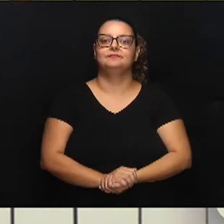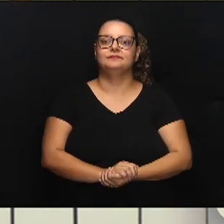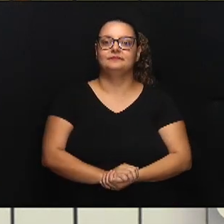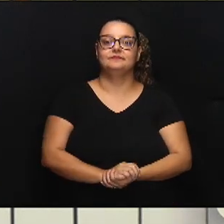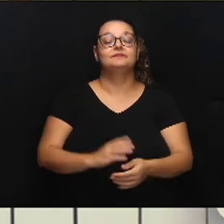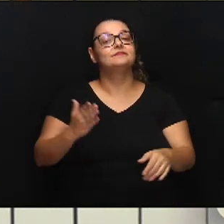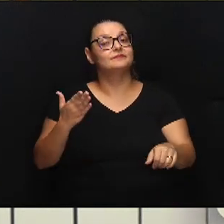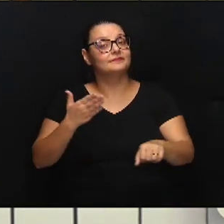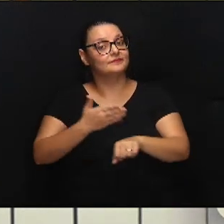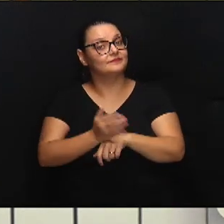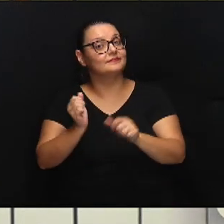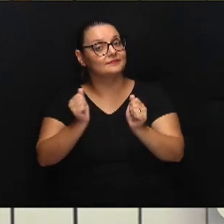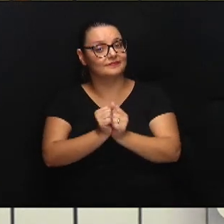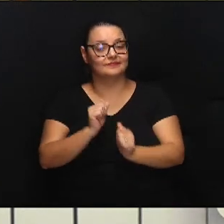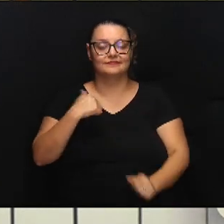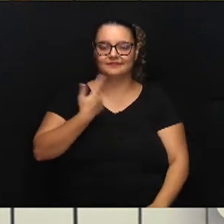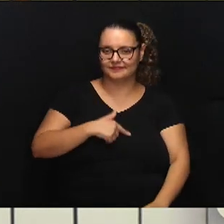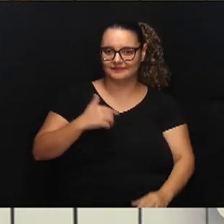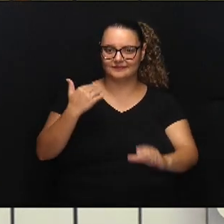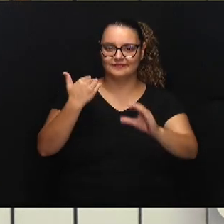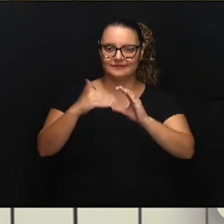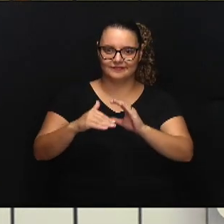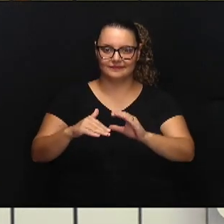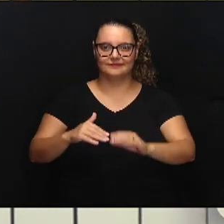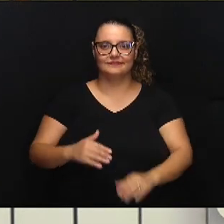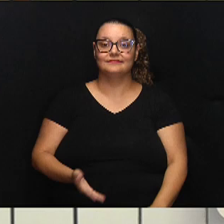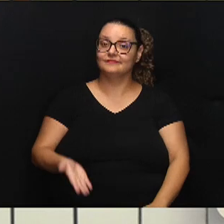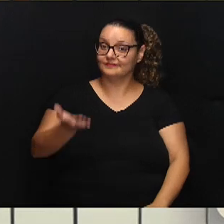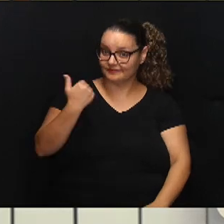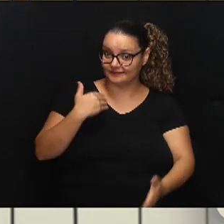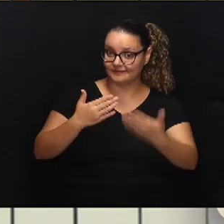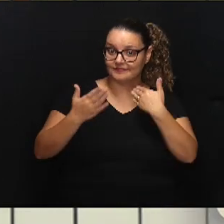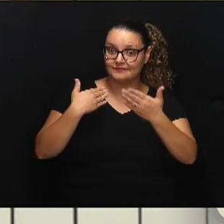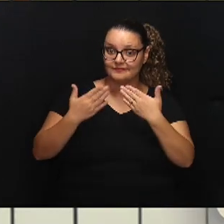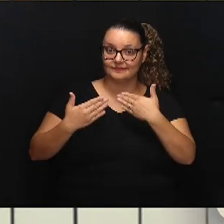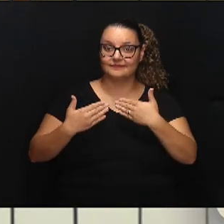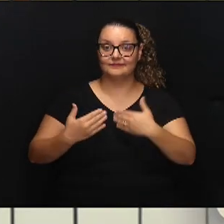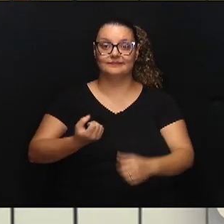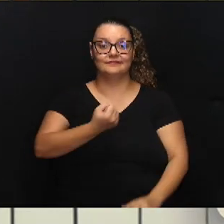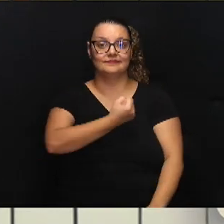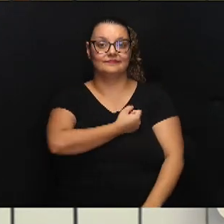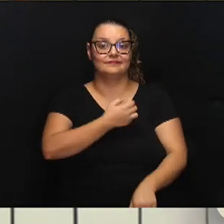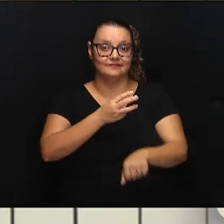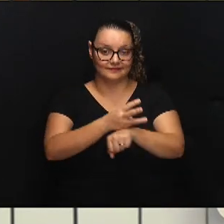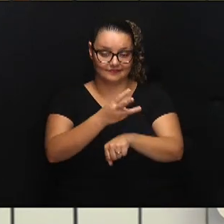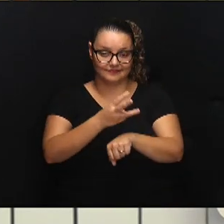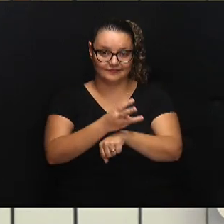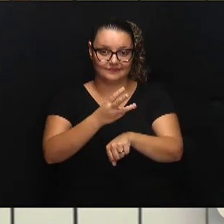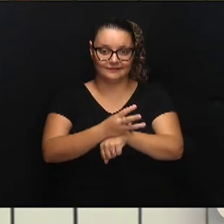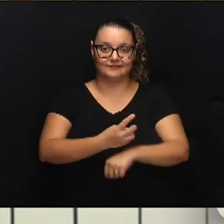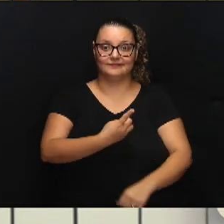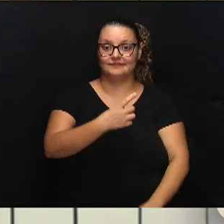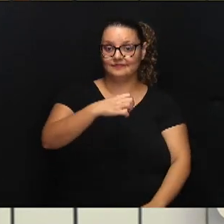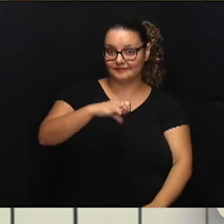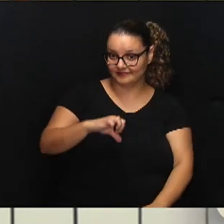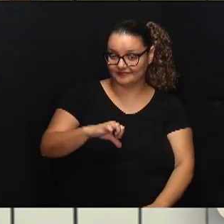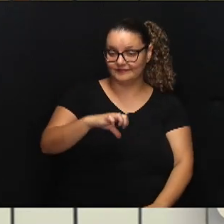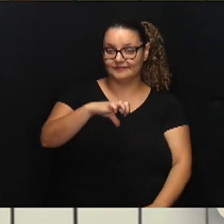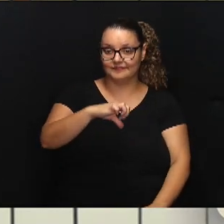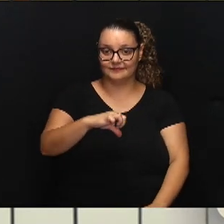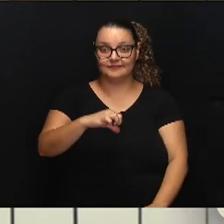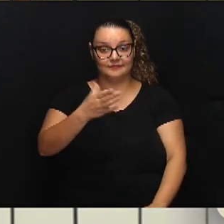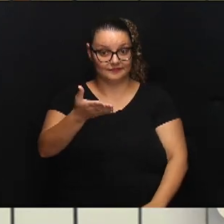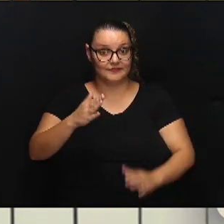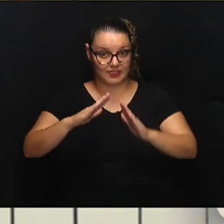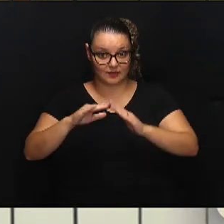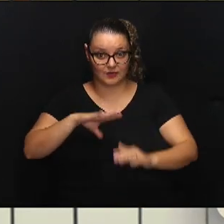e participe. Mande a sua mensagem, vamos conversar pelo número do nosso WhatsApp. 19 é o nosso DDD, para você